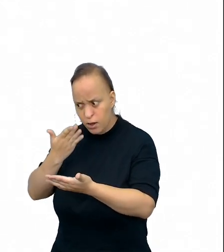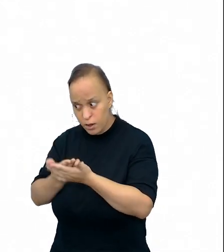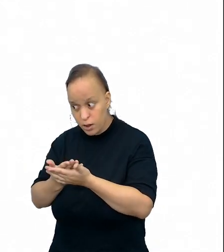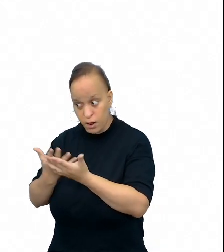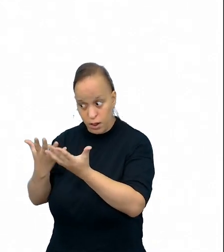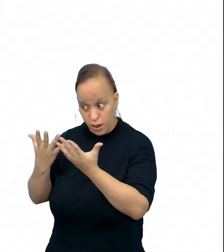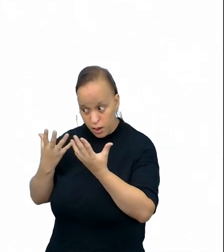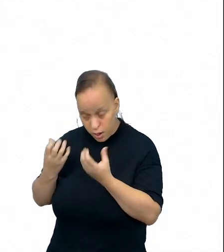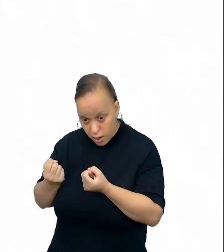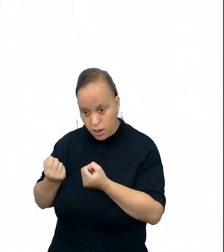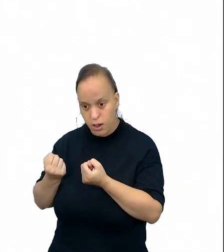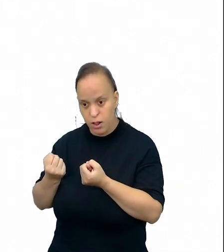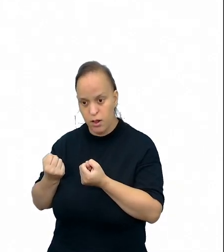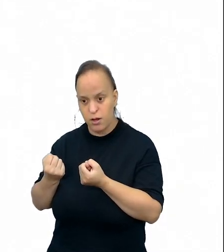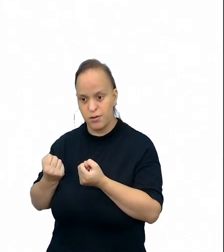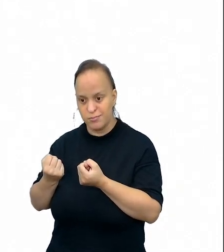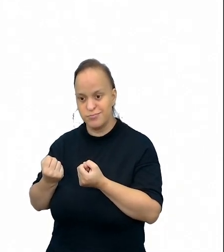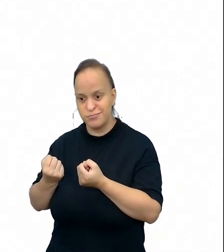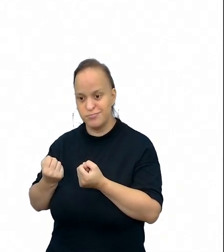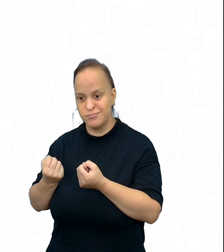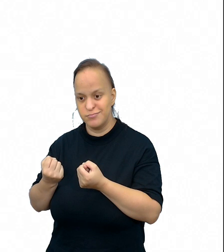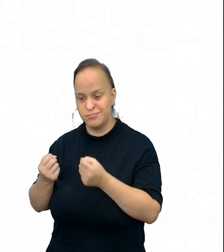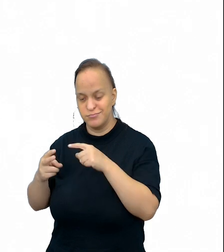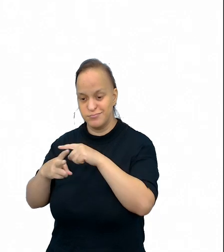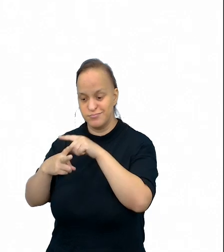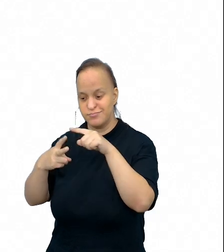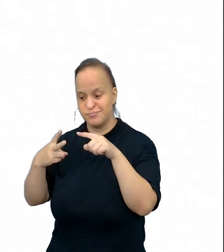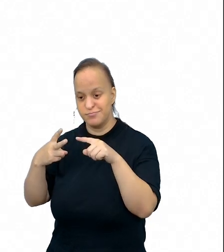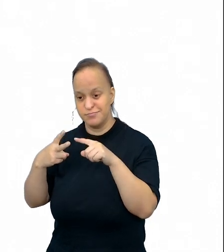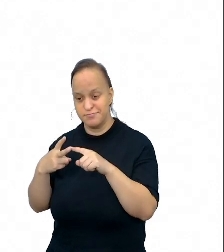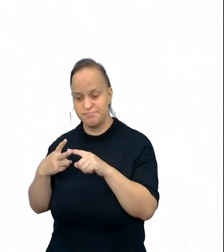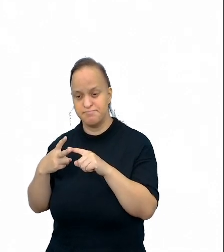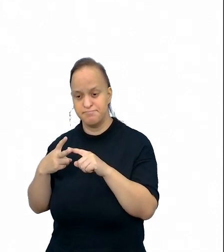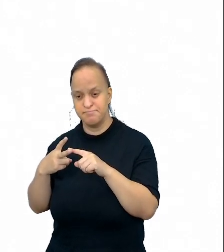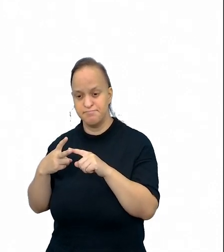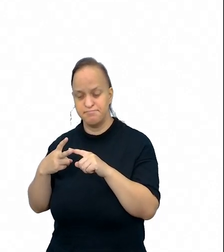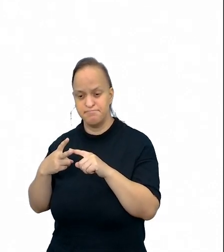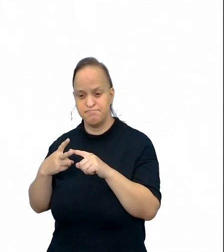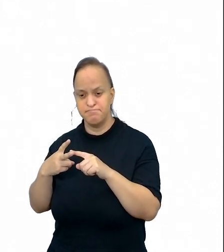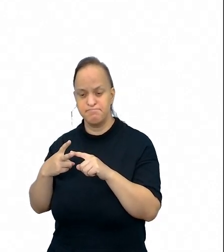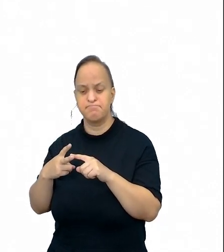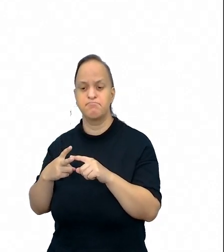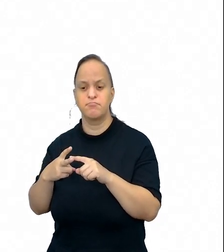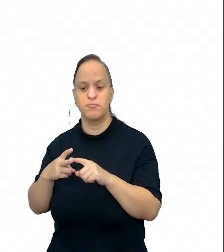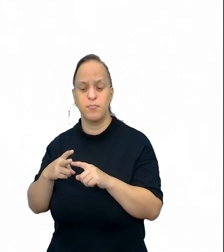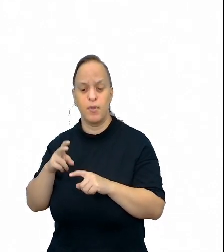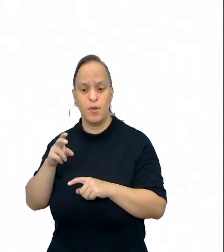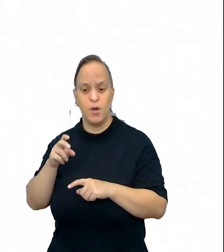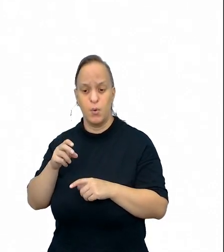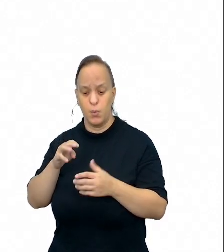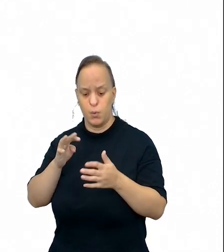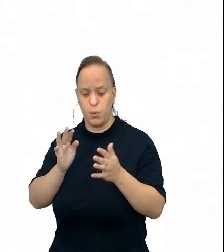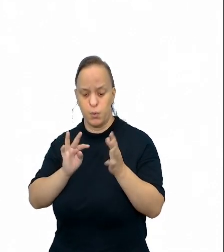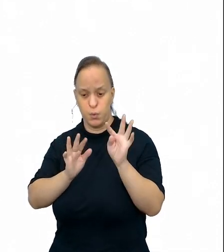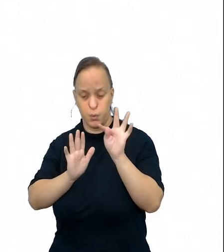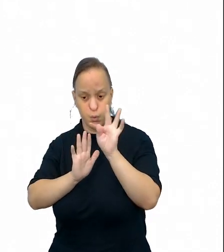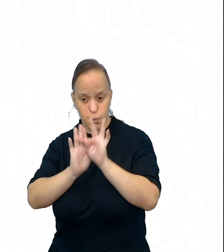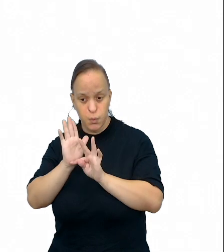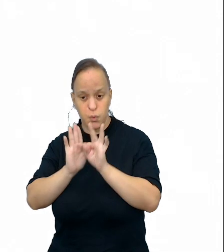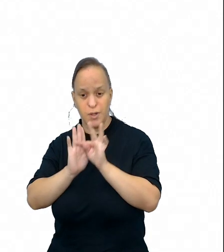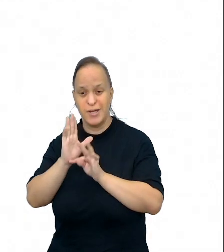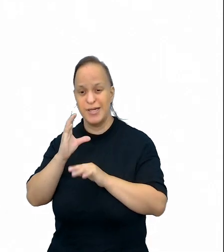Então, sempre pensando nesses recursos linguísticos também, que são capazes, por isso que os modalizadores também são tratados,